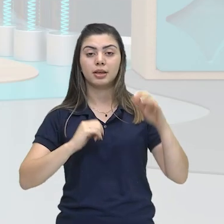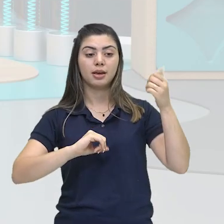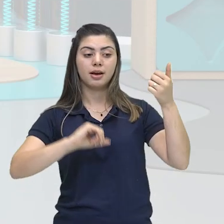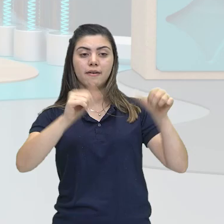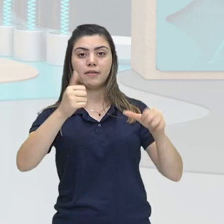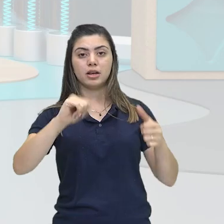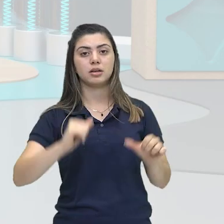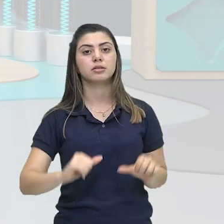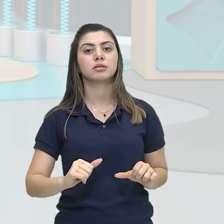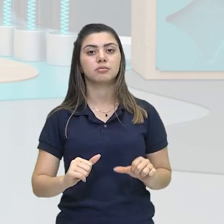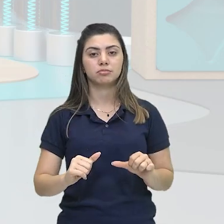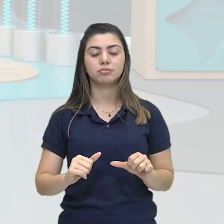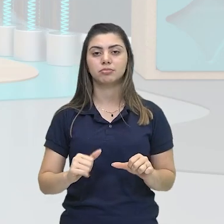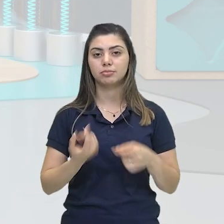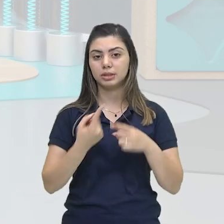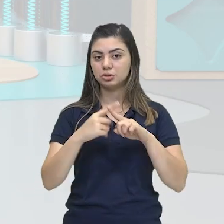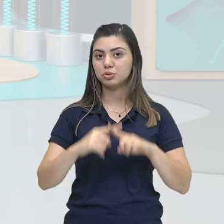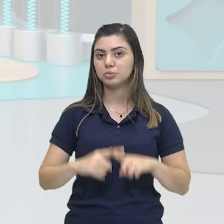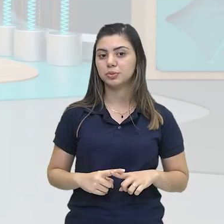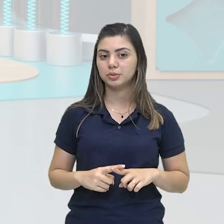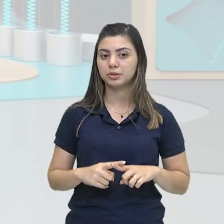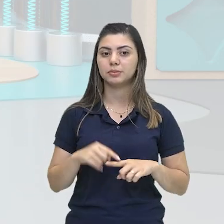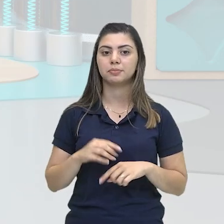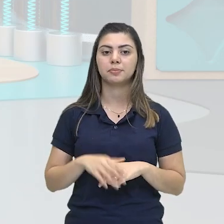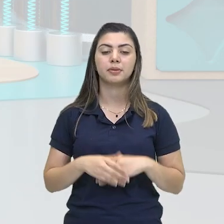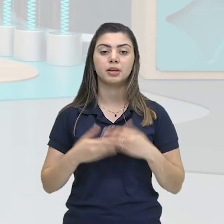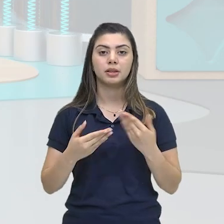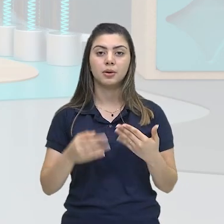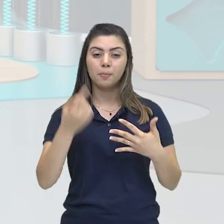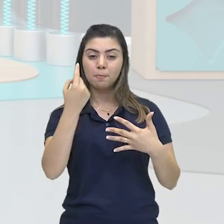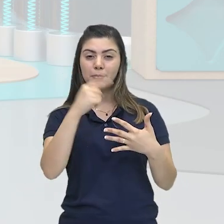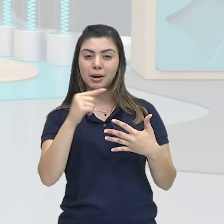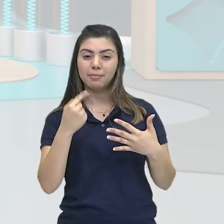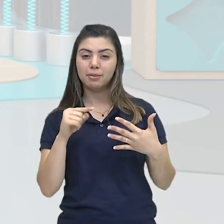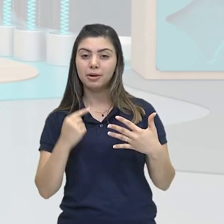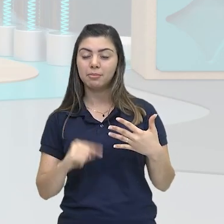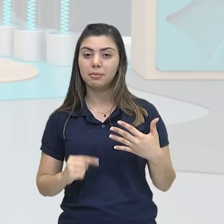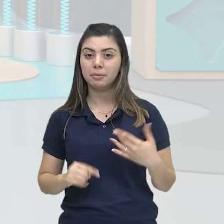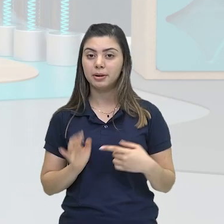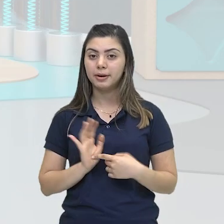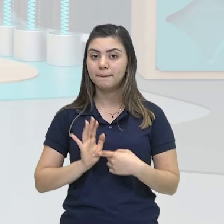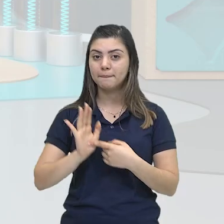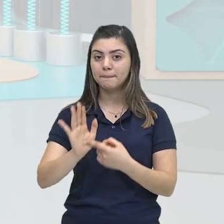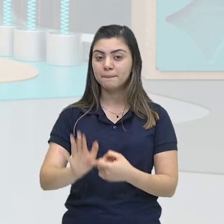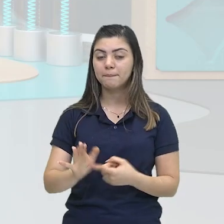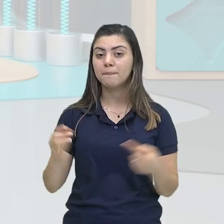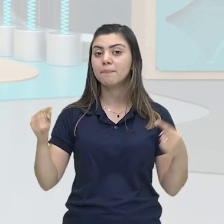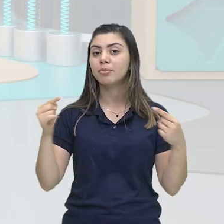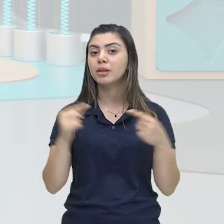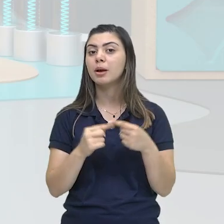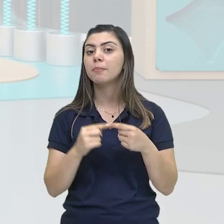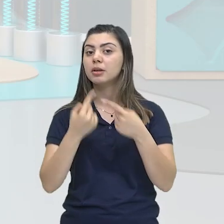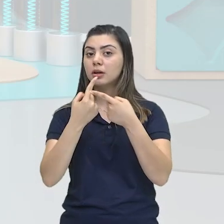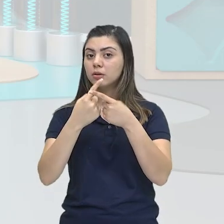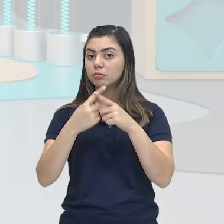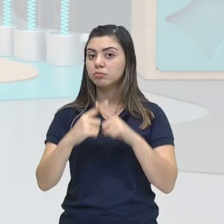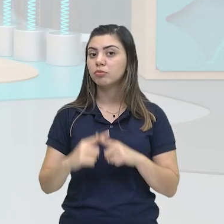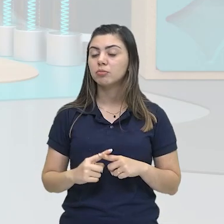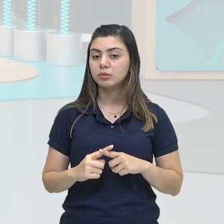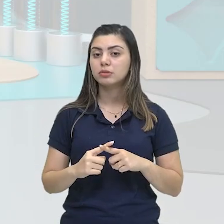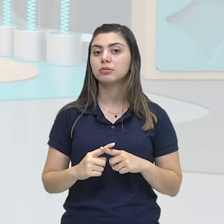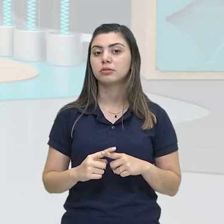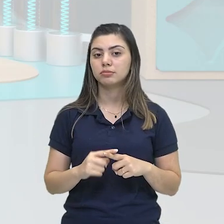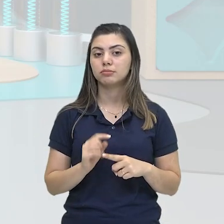aí pelos jurados, tá? Então, todas essas ginásticas que eu apresentei para vocês, elas são ginásticas de